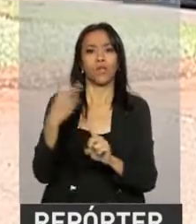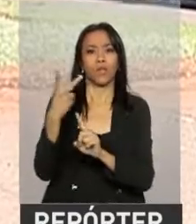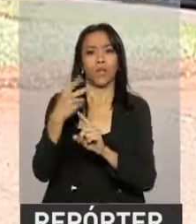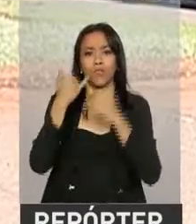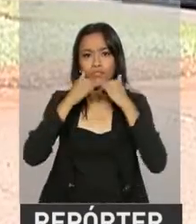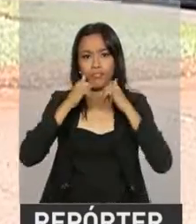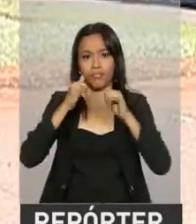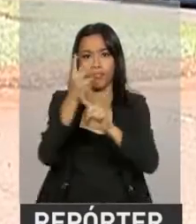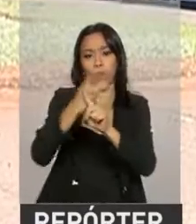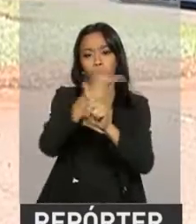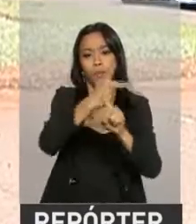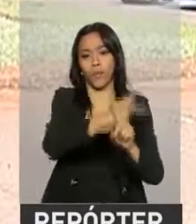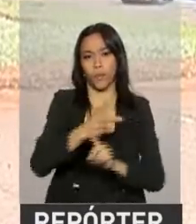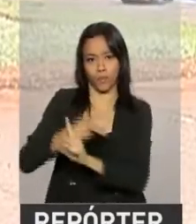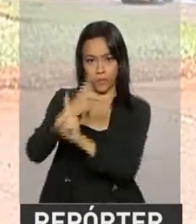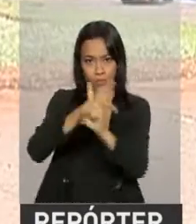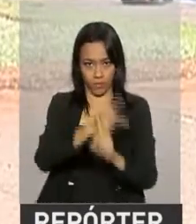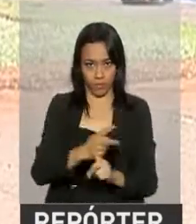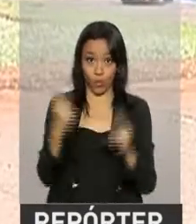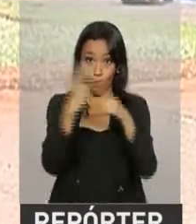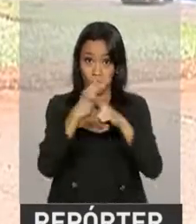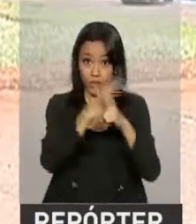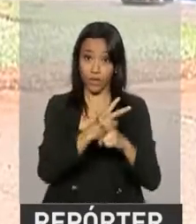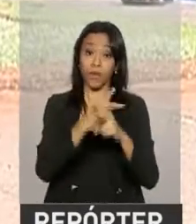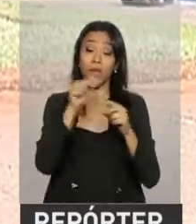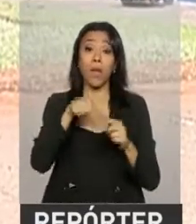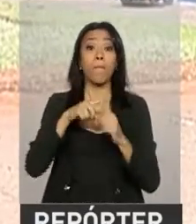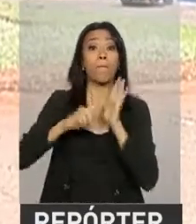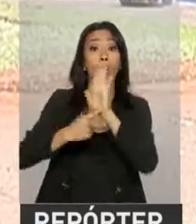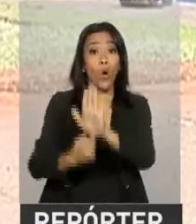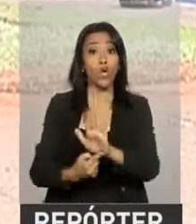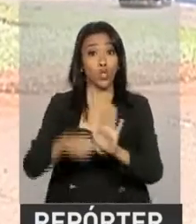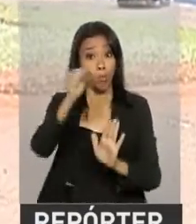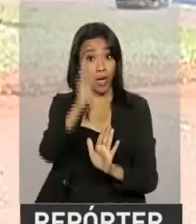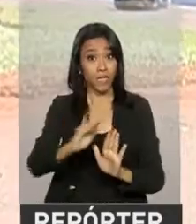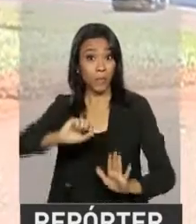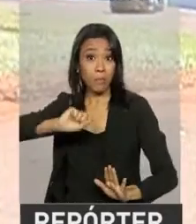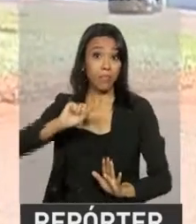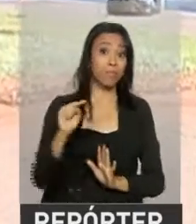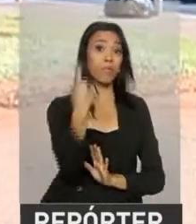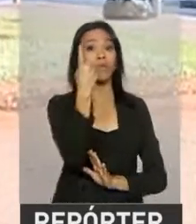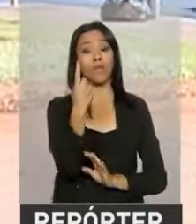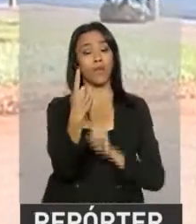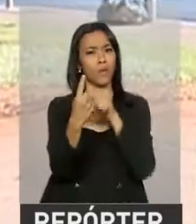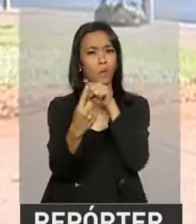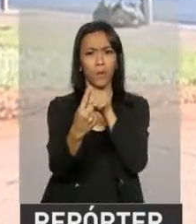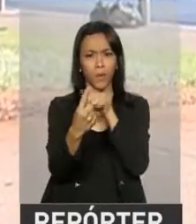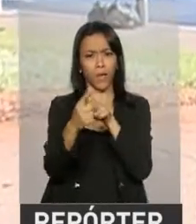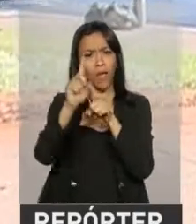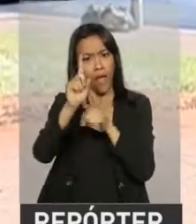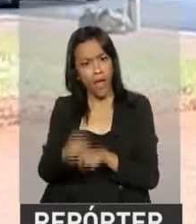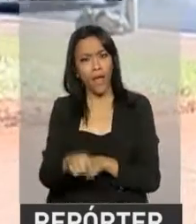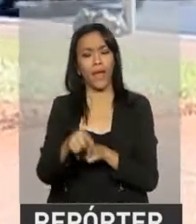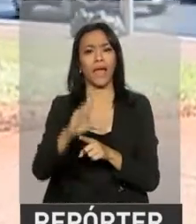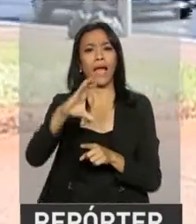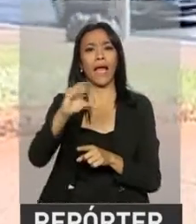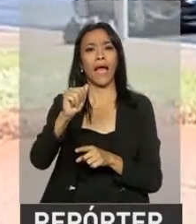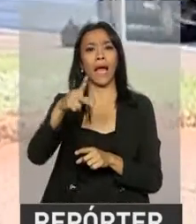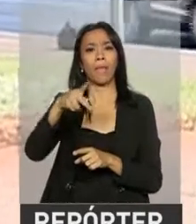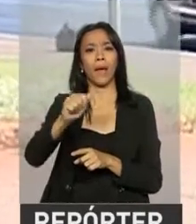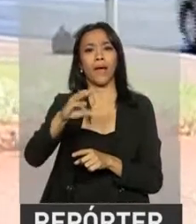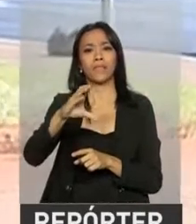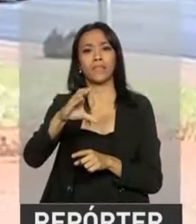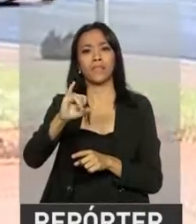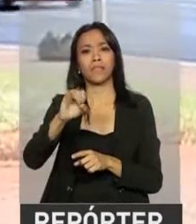energia o ministério também mostra nesse relatório que o brasil está em primeiro lugar no quesito que chama fator de capacidade é um quesito que ele